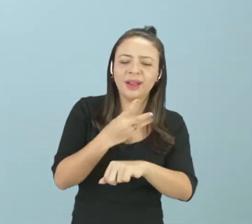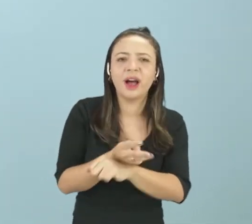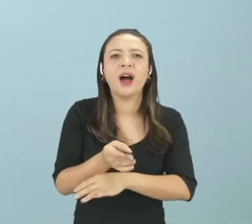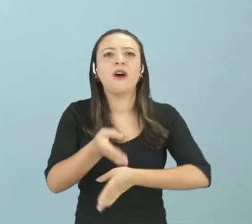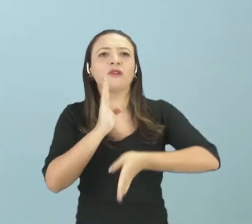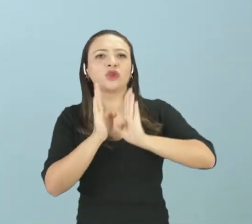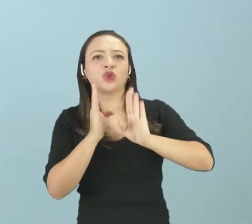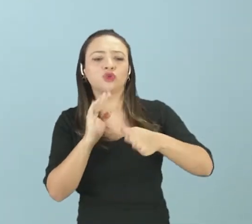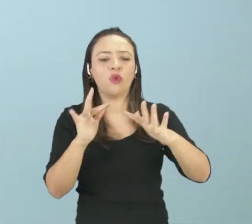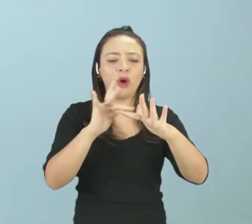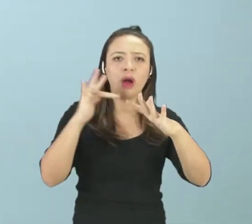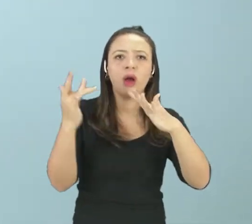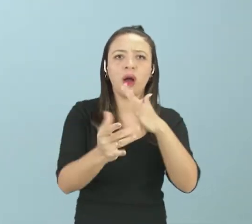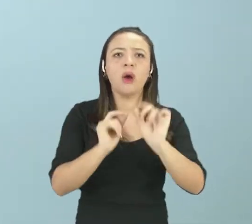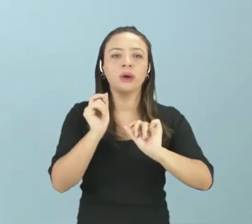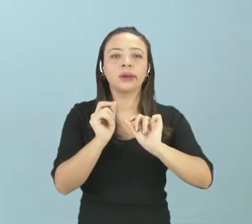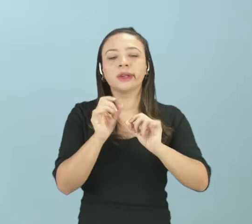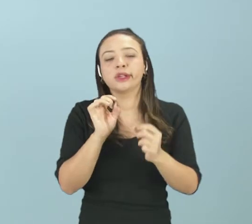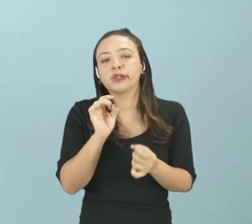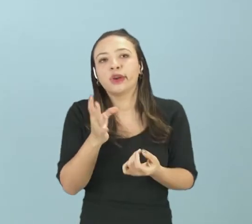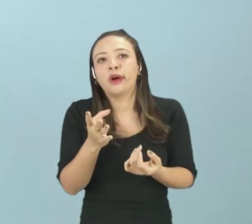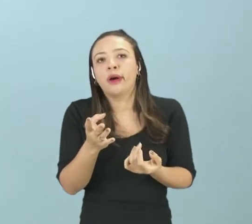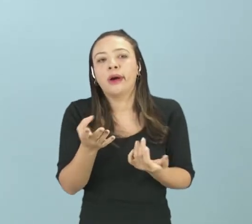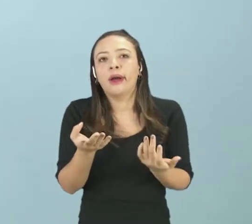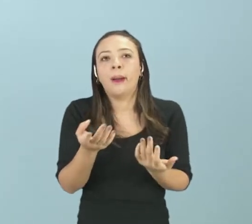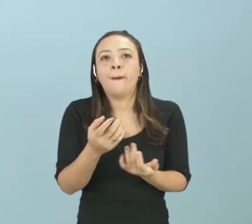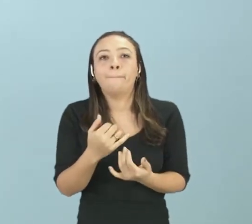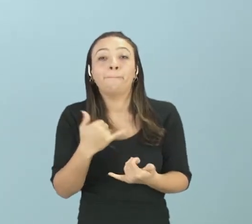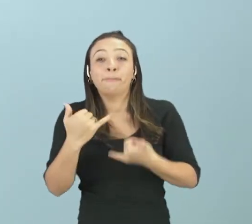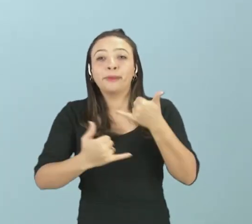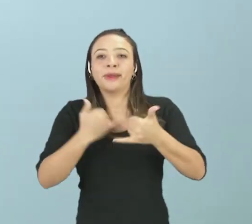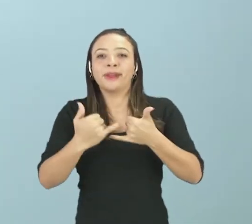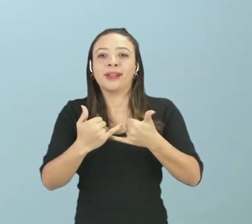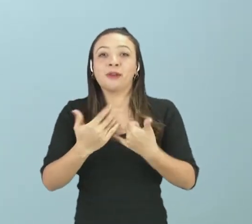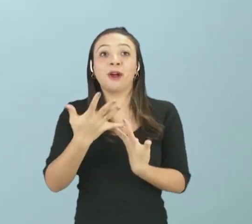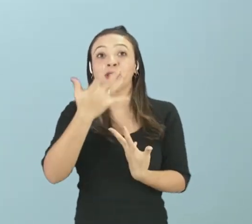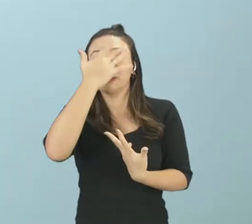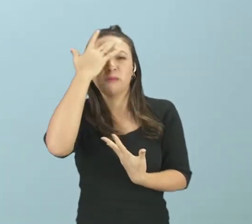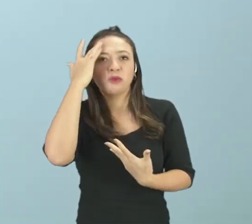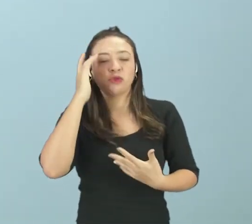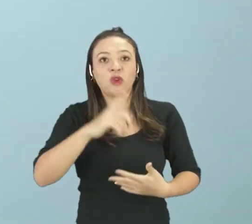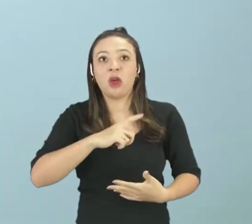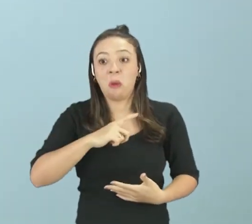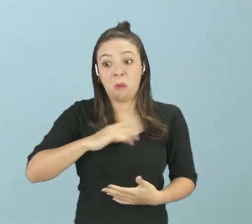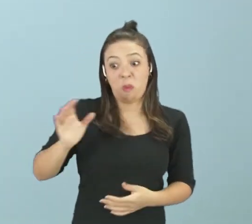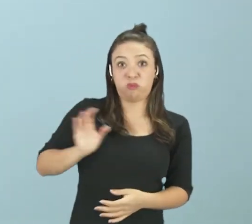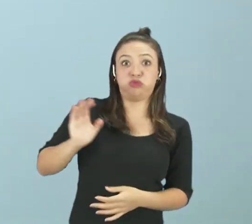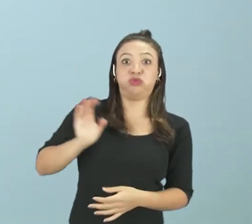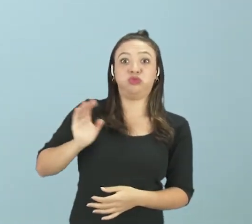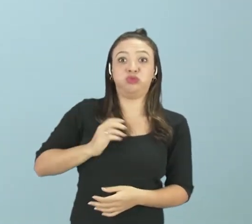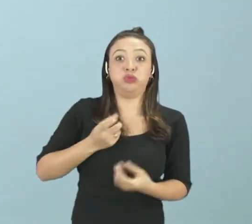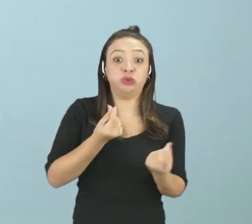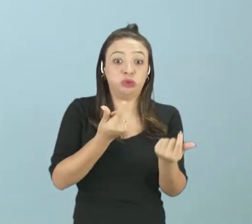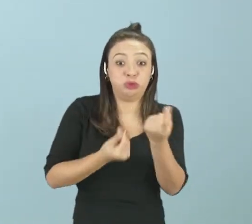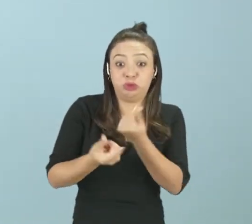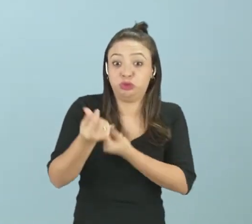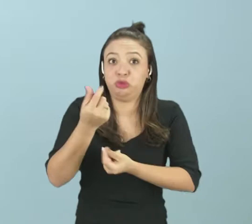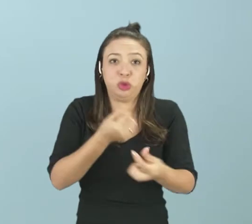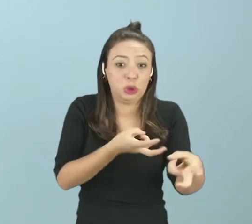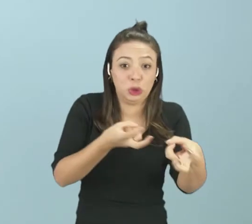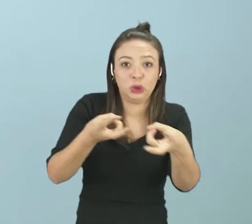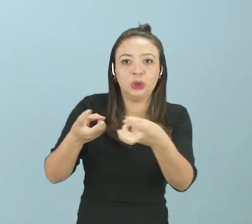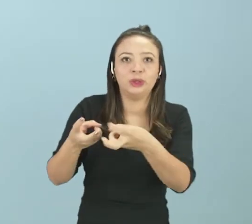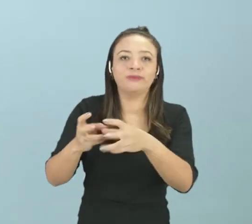nas redes sociais apenas uma distração enquanto os Gigantes os multimilionários ganhou um dinheiro nesse a gente está brincando